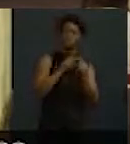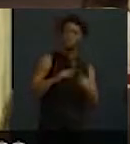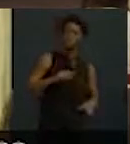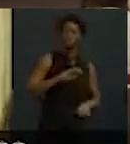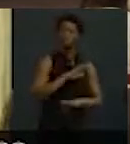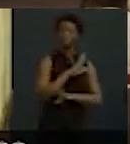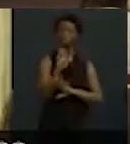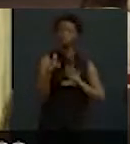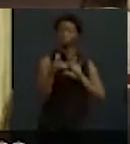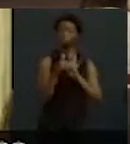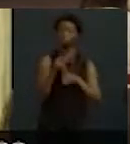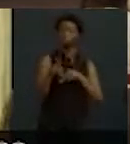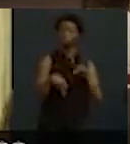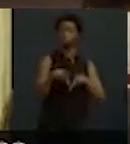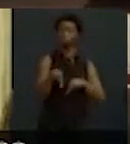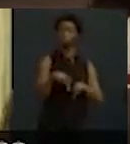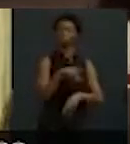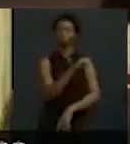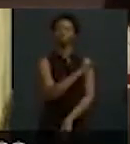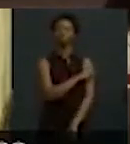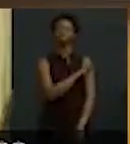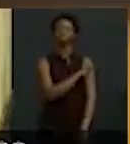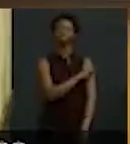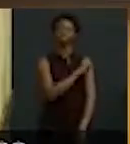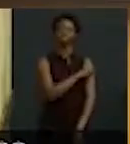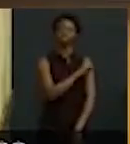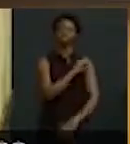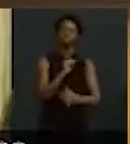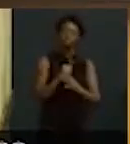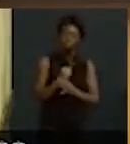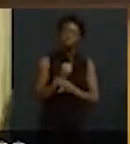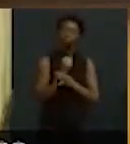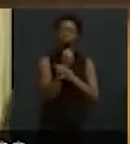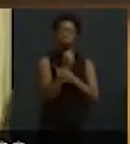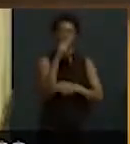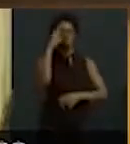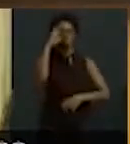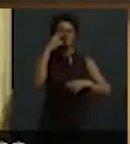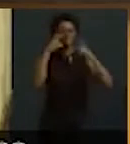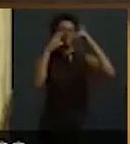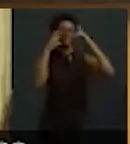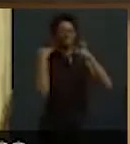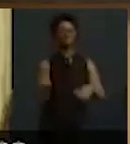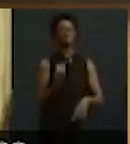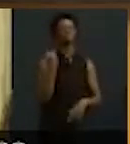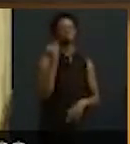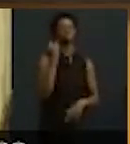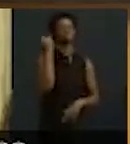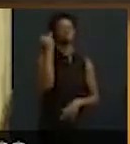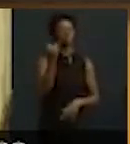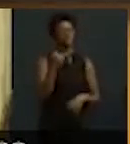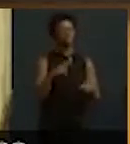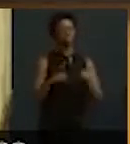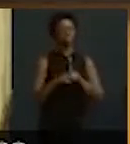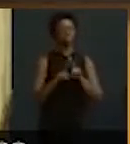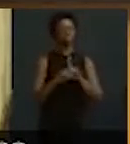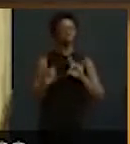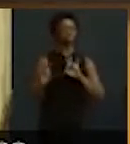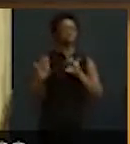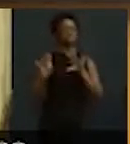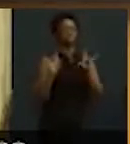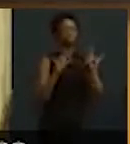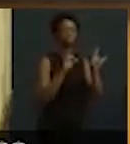população fluminense a defesa de seus interesses mais relevantes e, em especial,